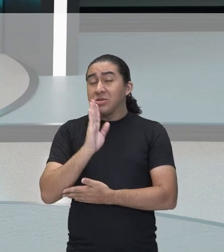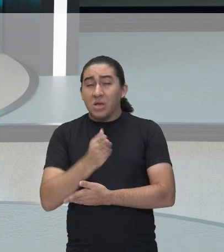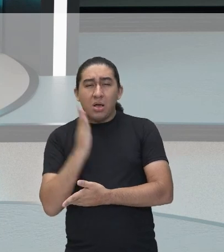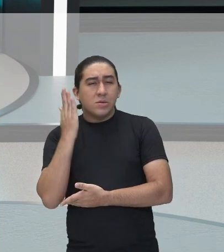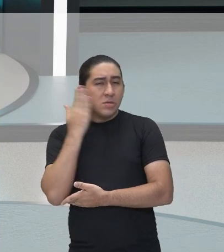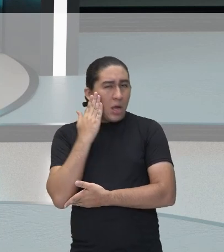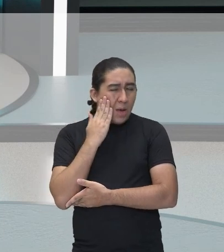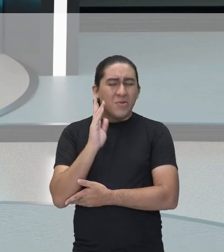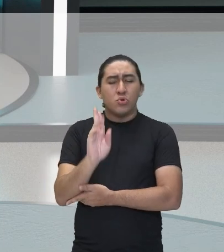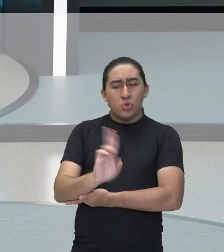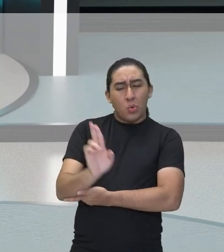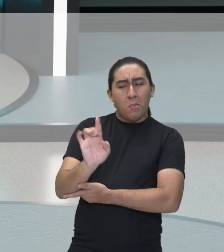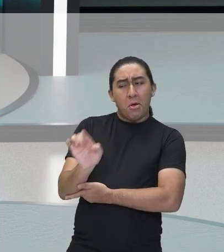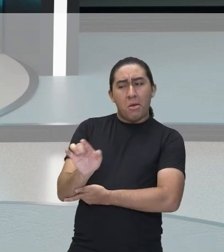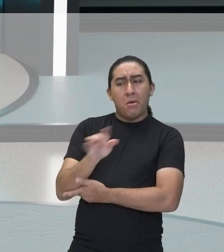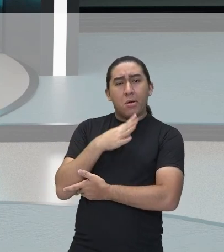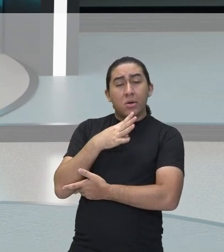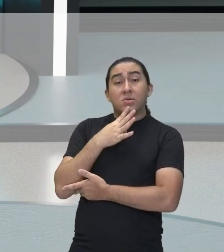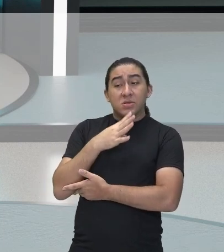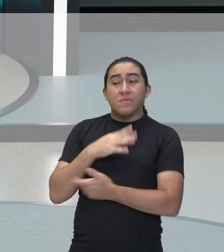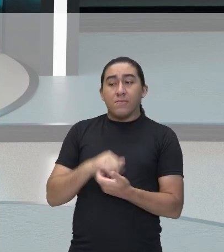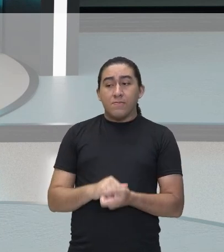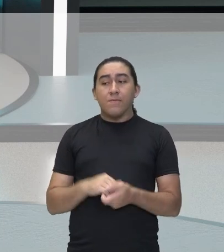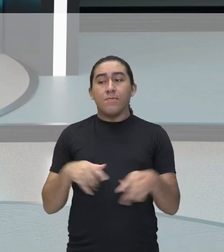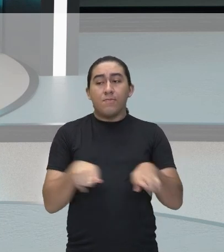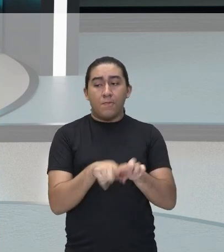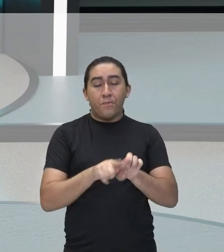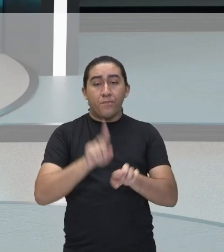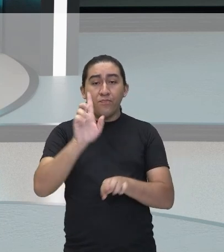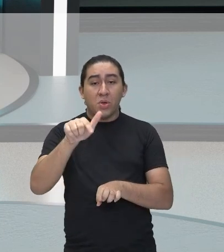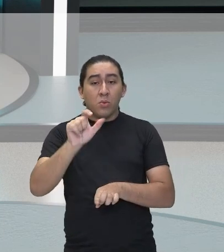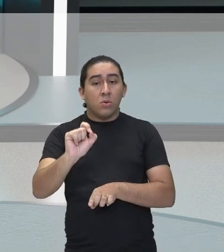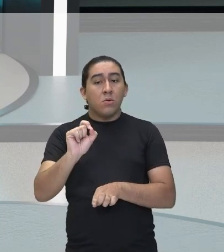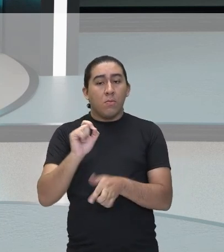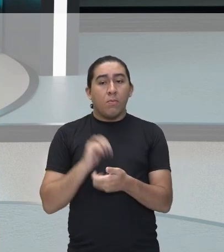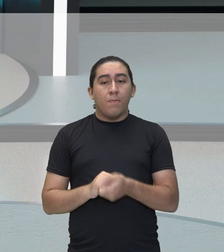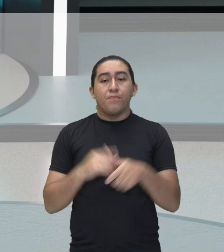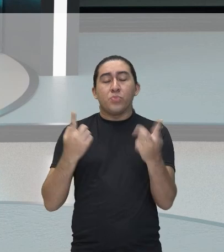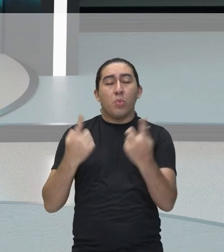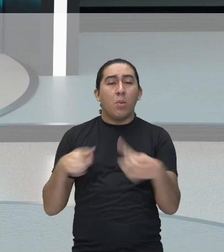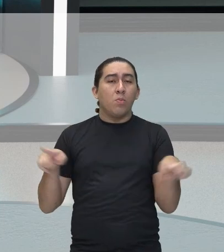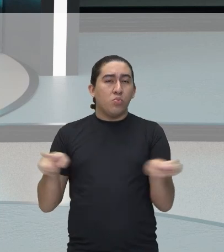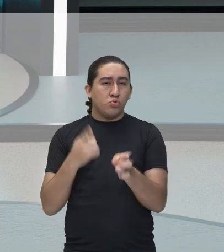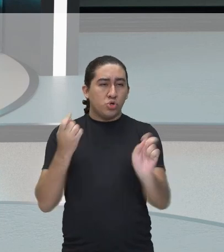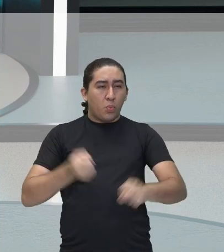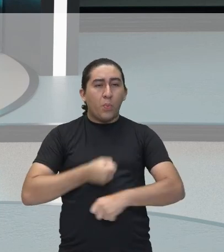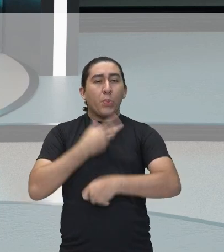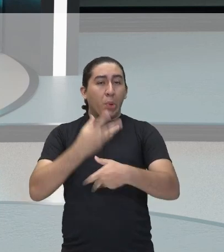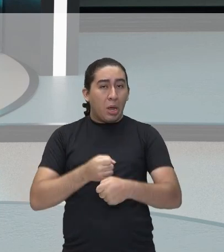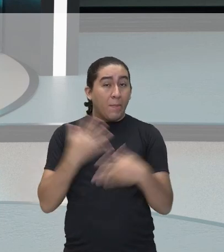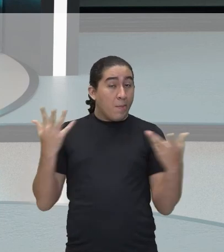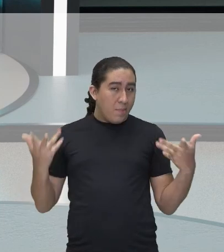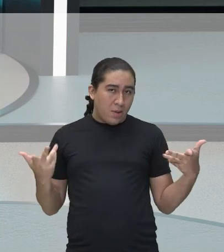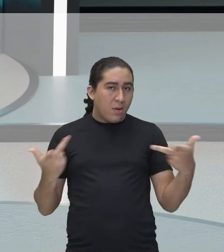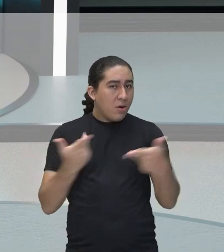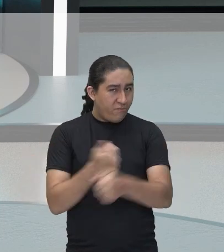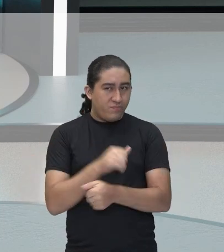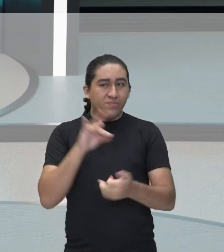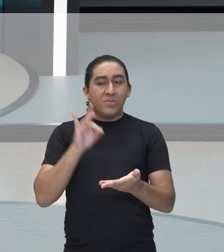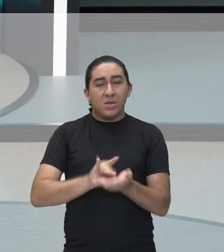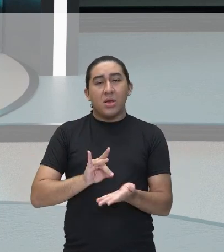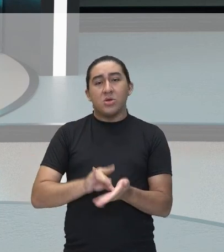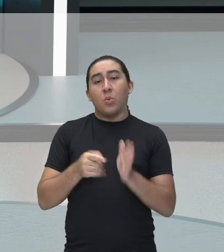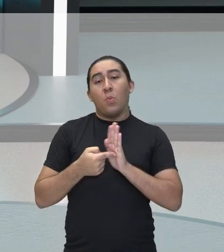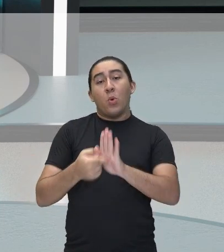ouviram, né, alguma vez, e é uma canção, né, um poema maravilhoso que